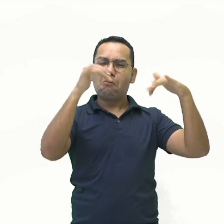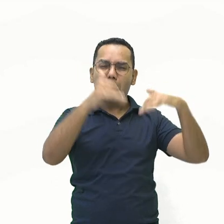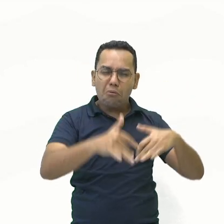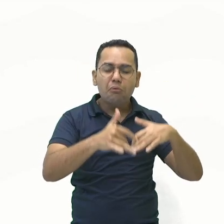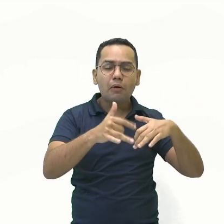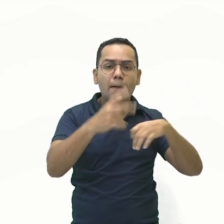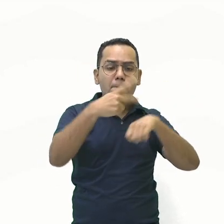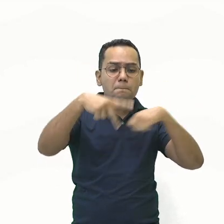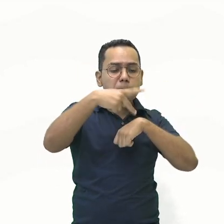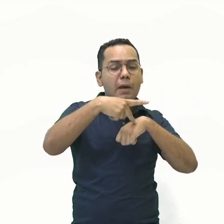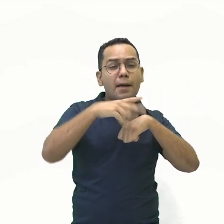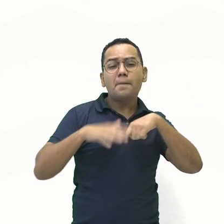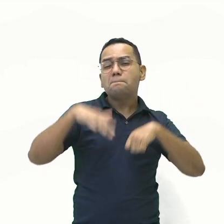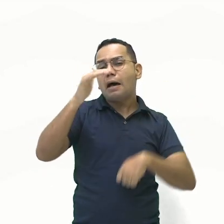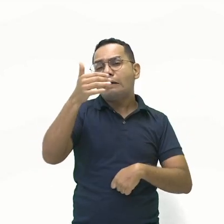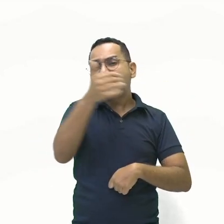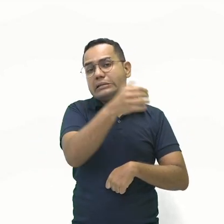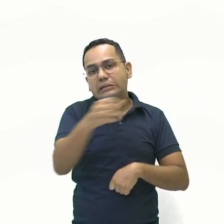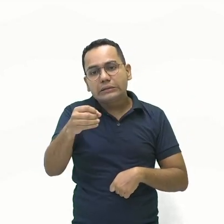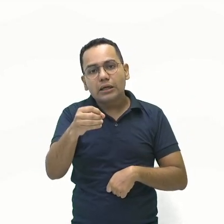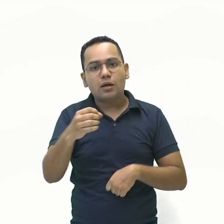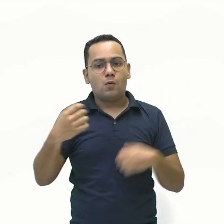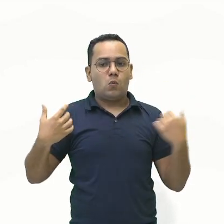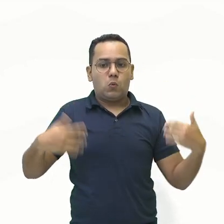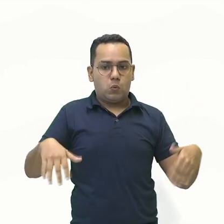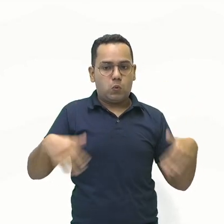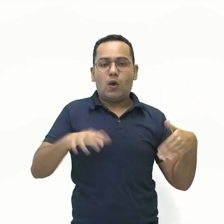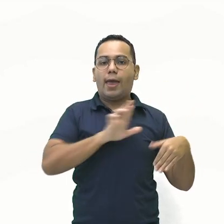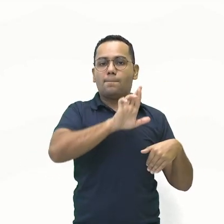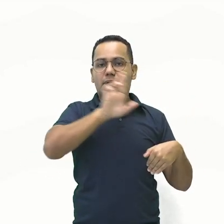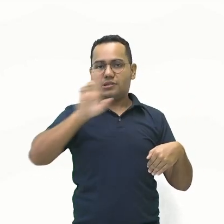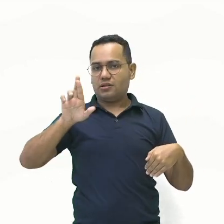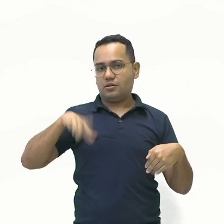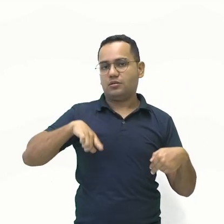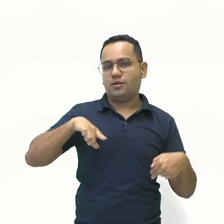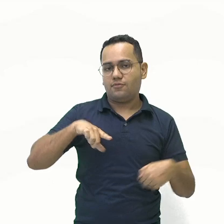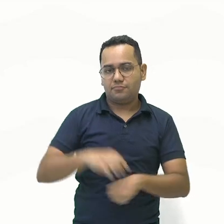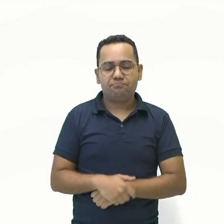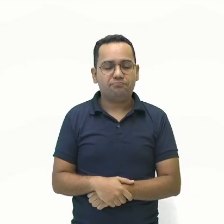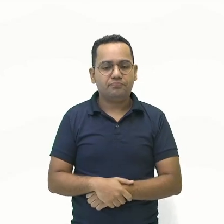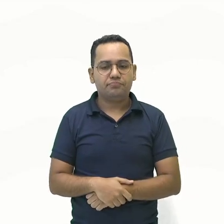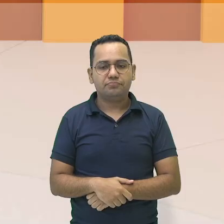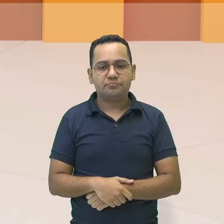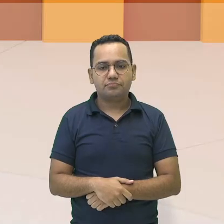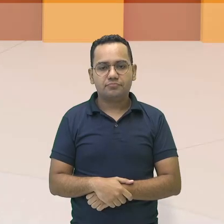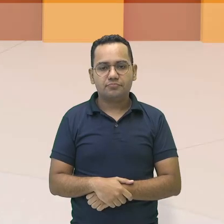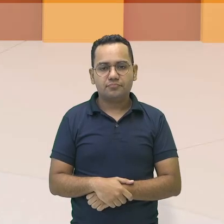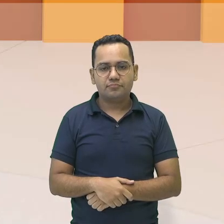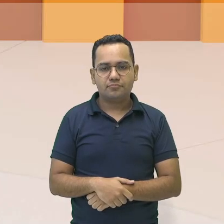países. E eu gostaria de contar uma fofoquinha que aconteceu durante essa conferência, é que esses países eles